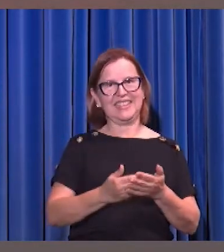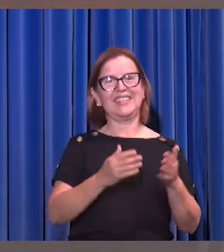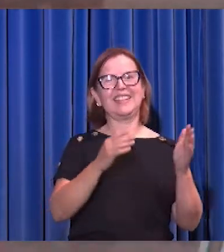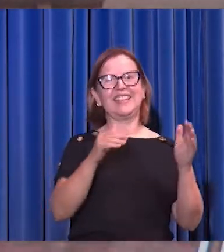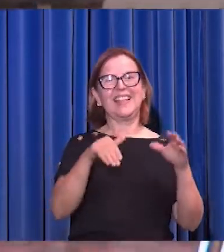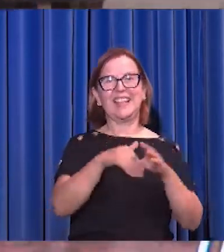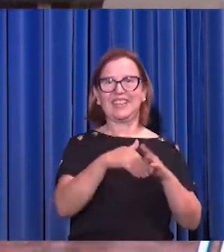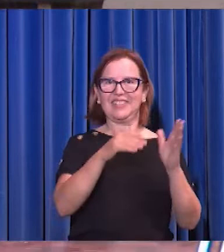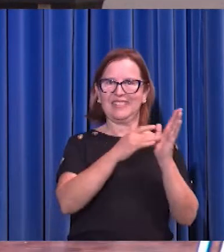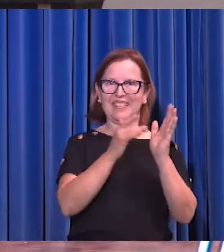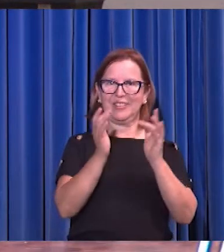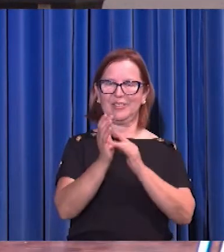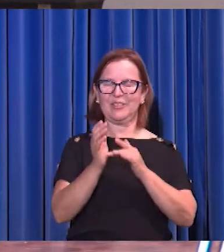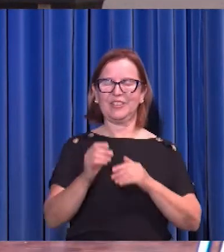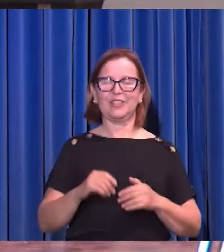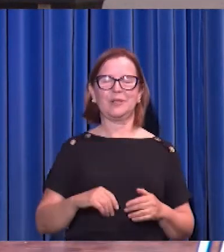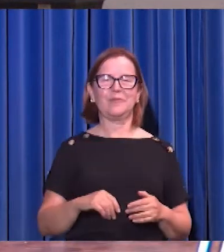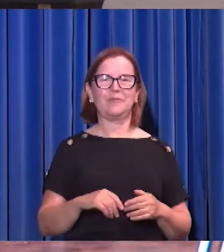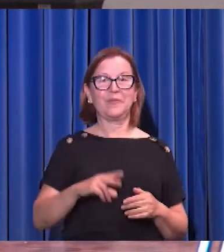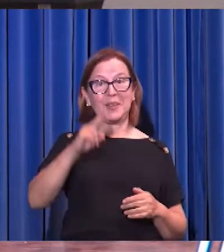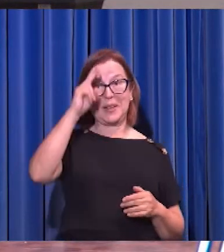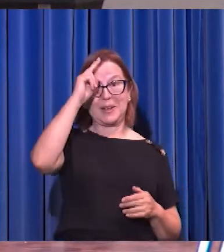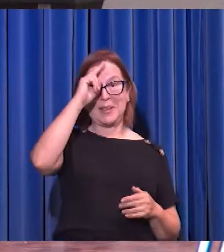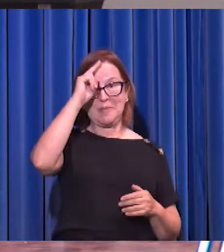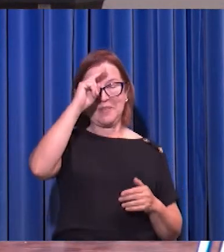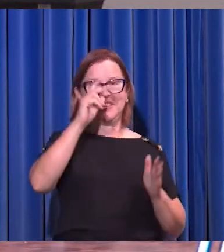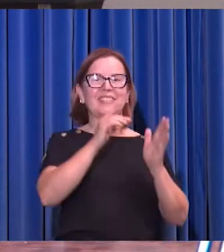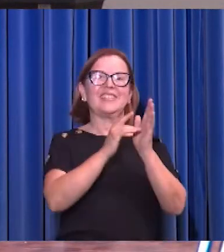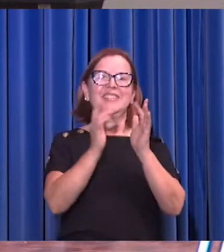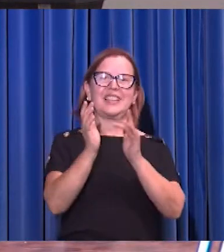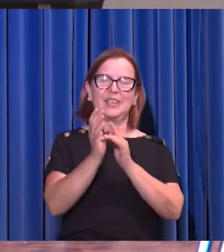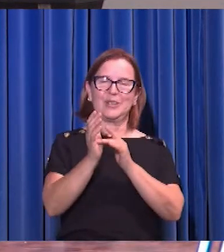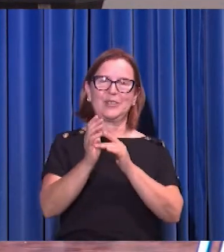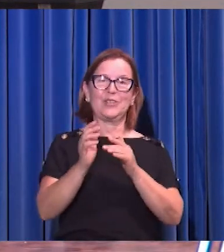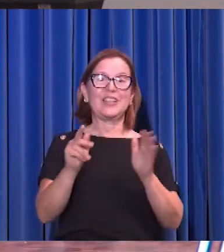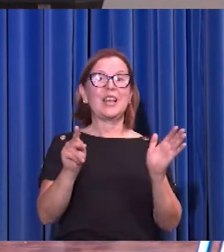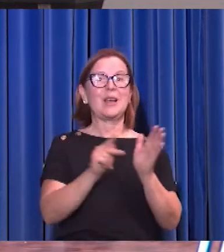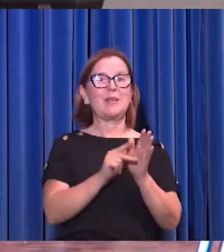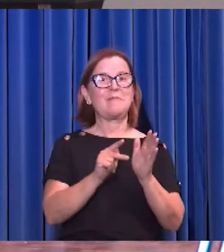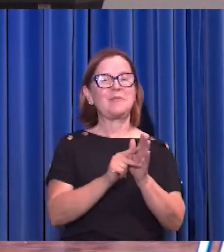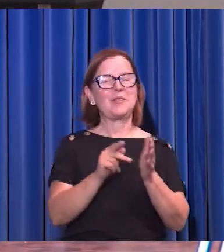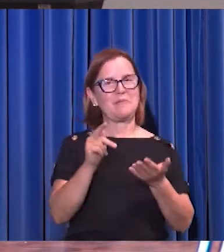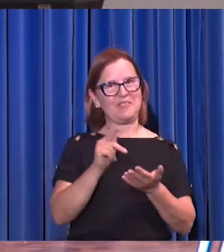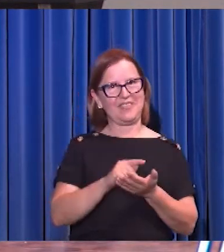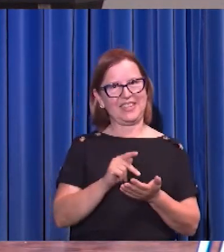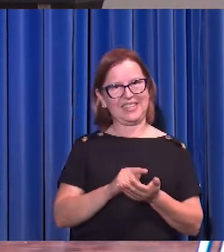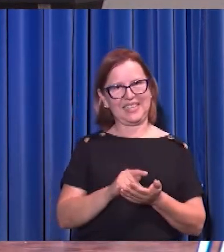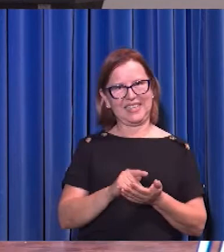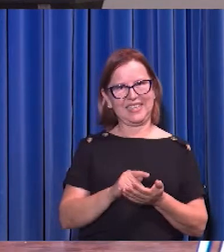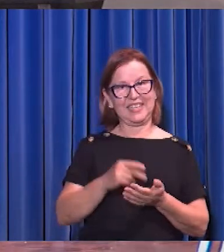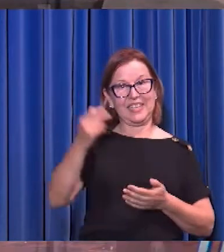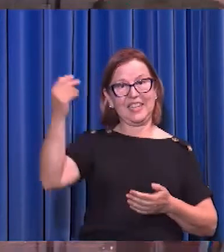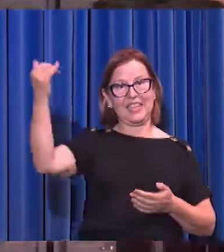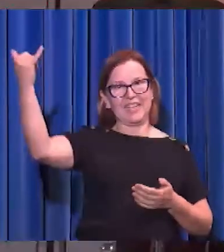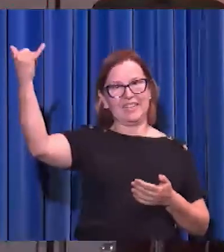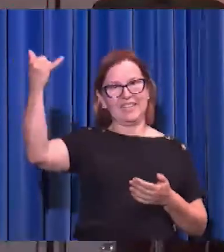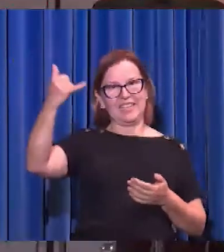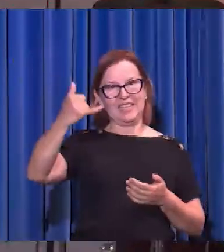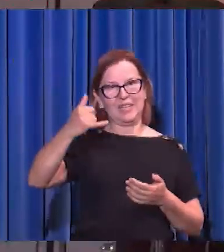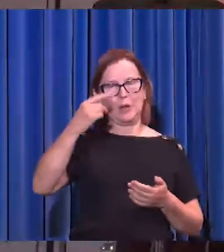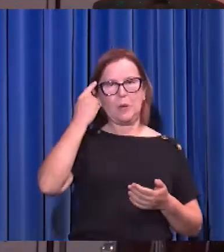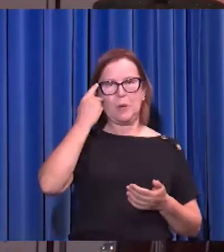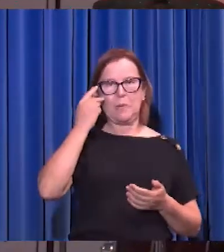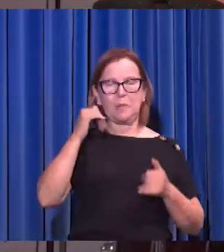E lembrando que Jesus é a própria verdade. Então, muito embora Jesus tenha descido para